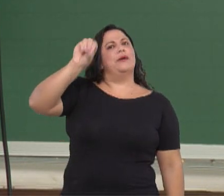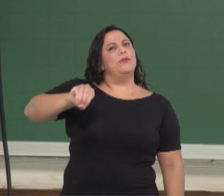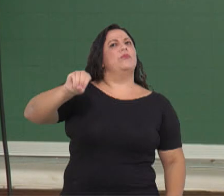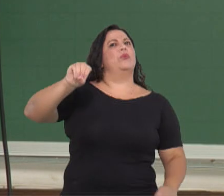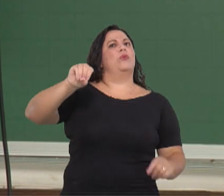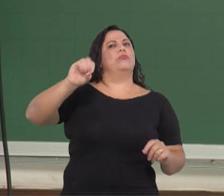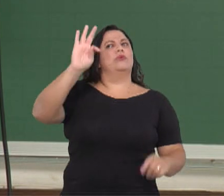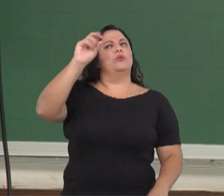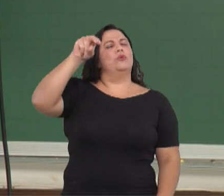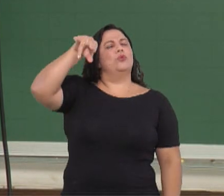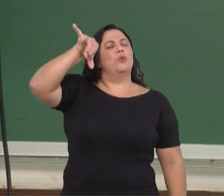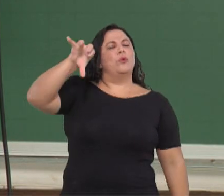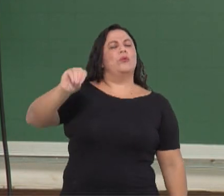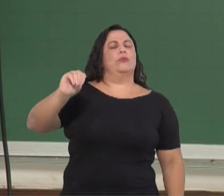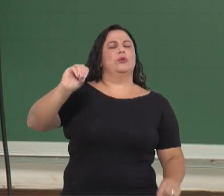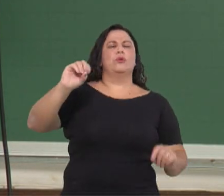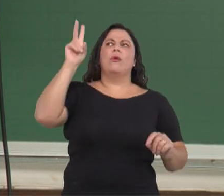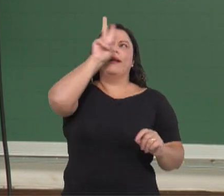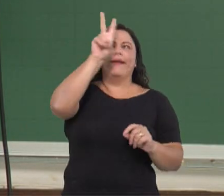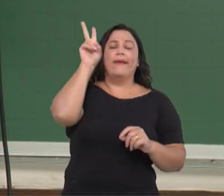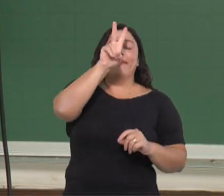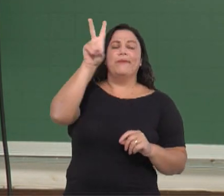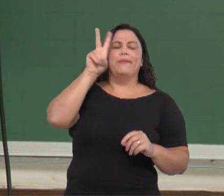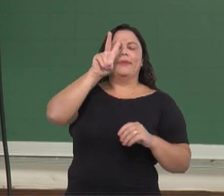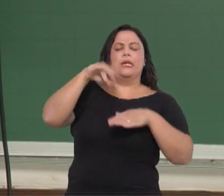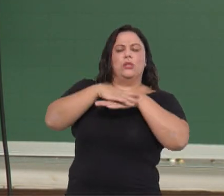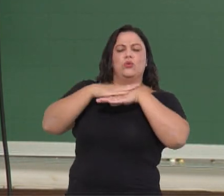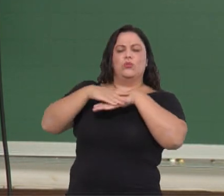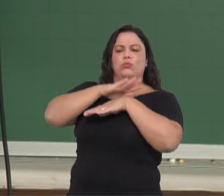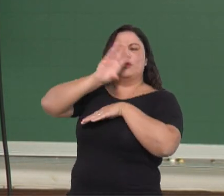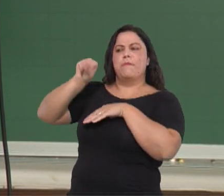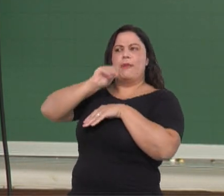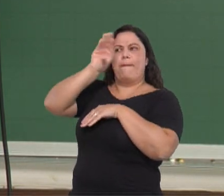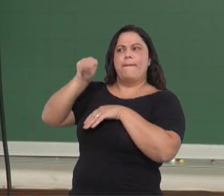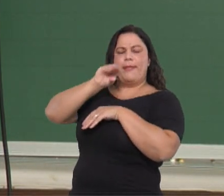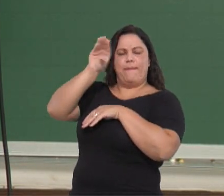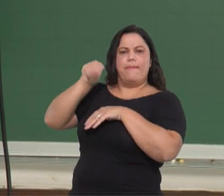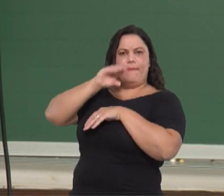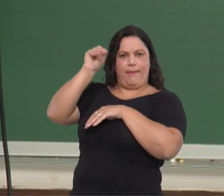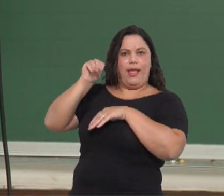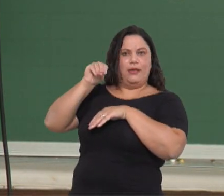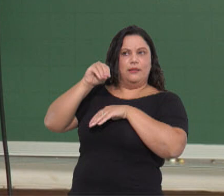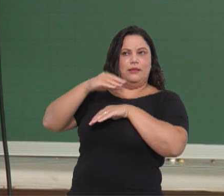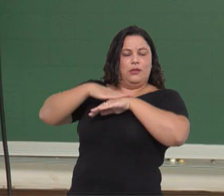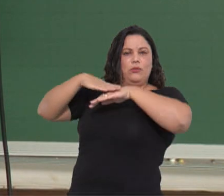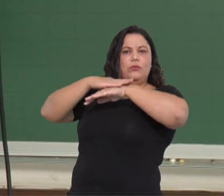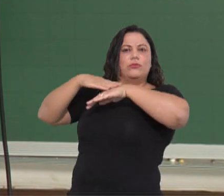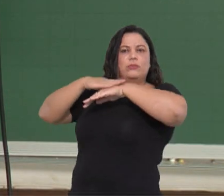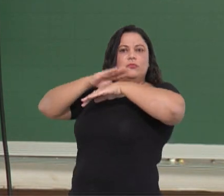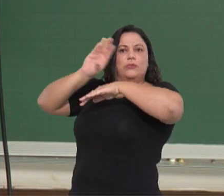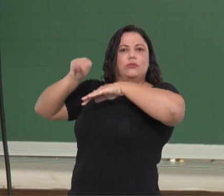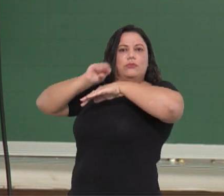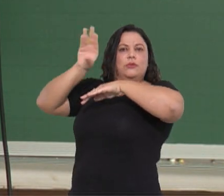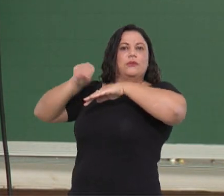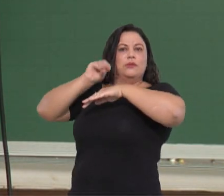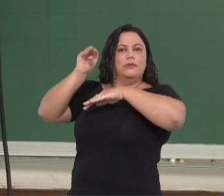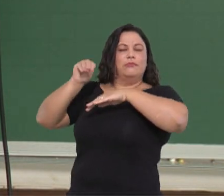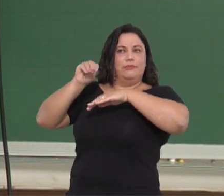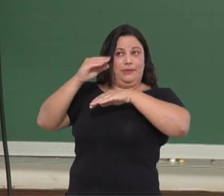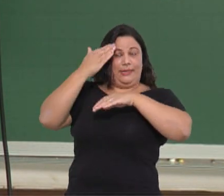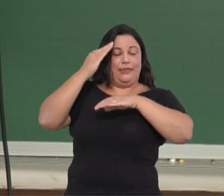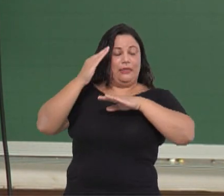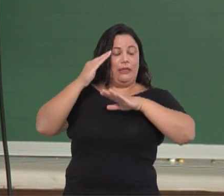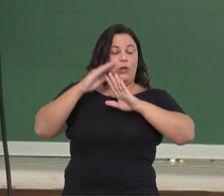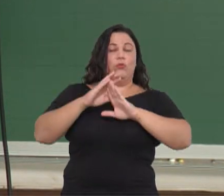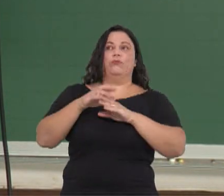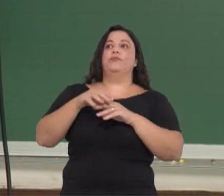oralidade. Oralidade, aquilo que a gente conversa. Nem sempre aquilo que a gente fala, a gente pode escrever. A gente tem